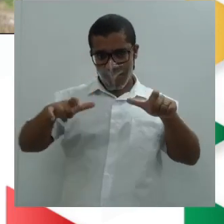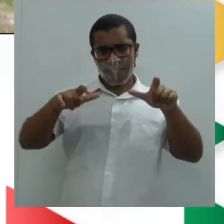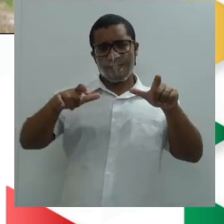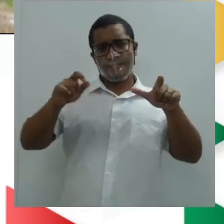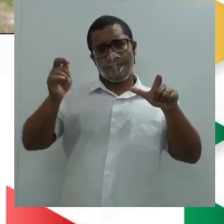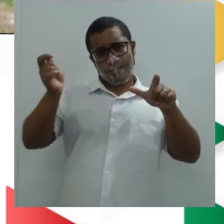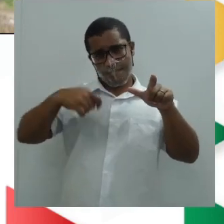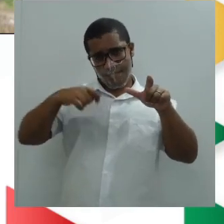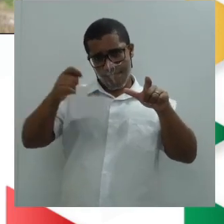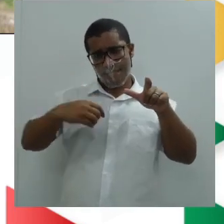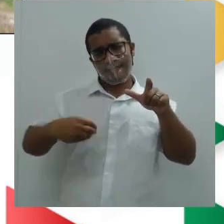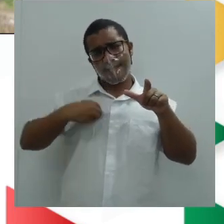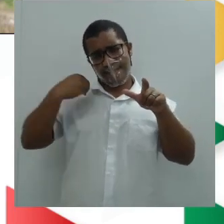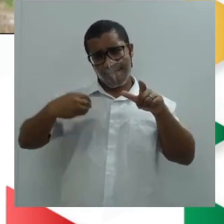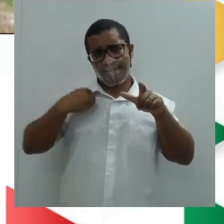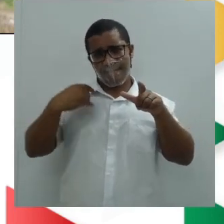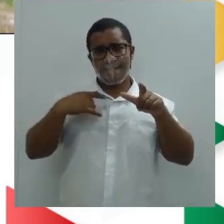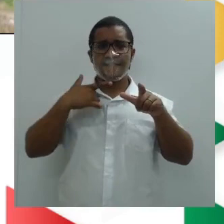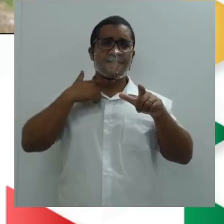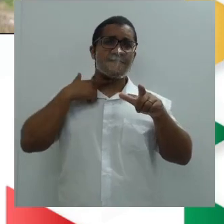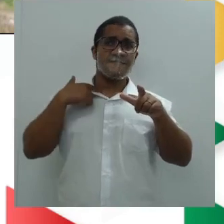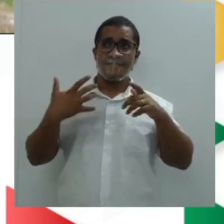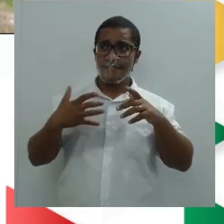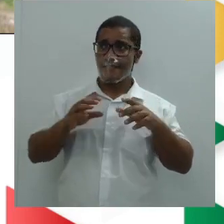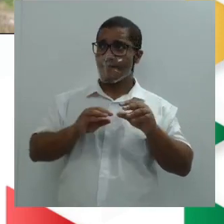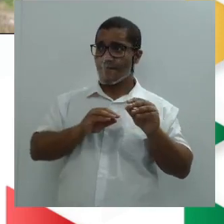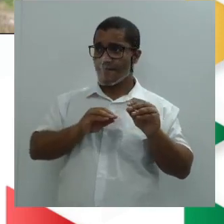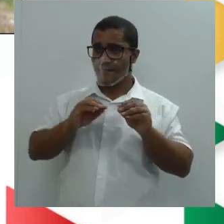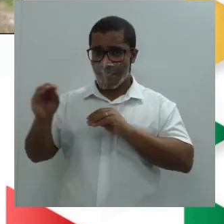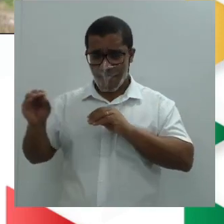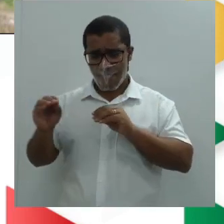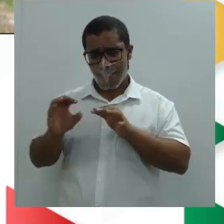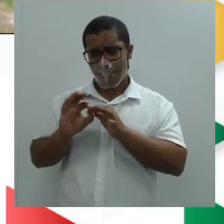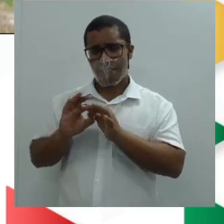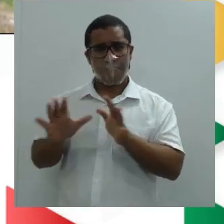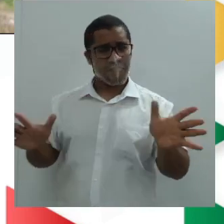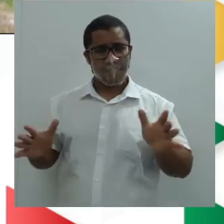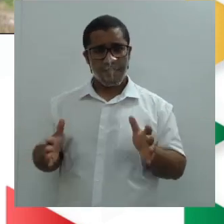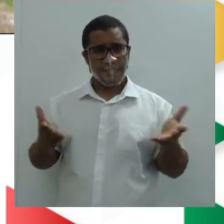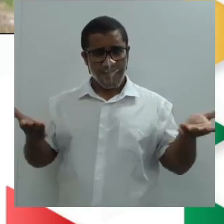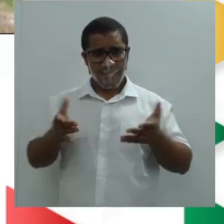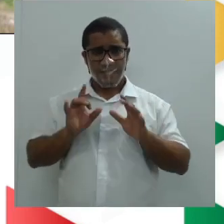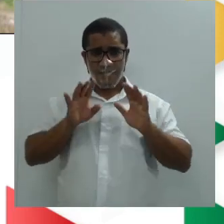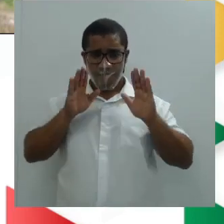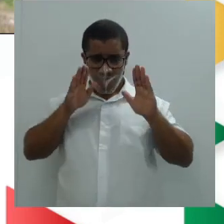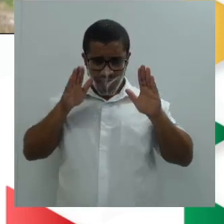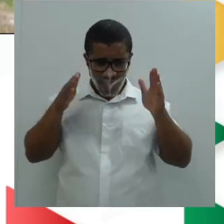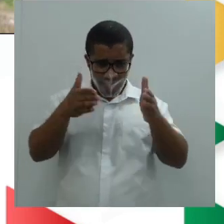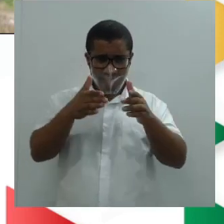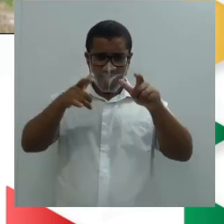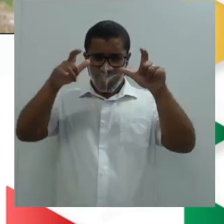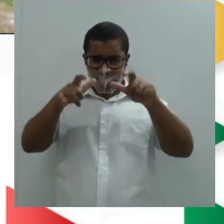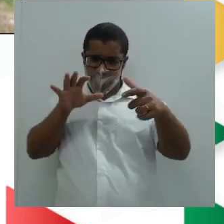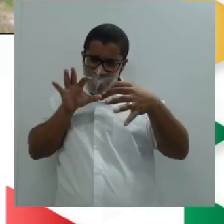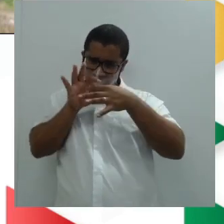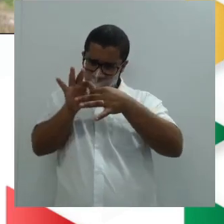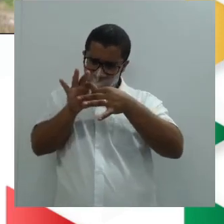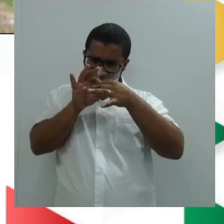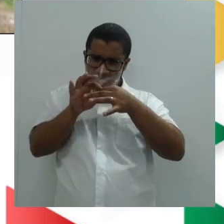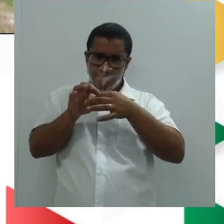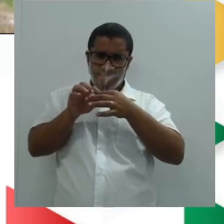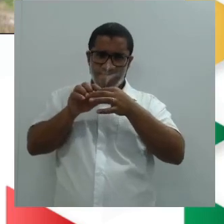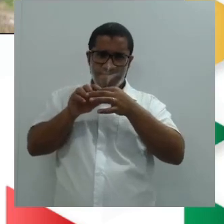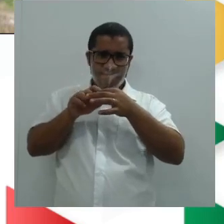onde ele desejar ir, não é? Ele não está mais agora apenas atrelado